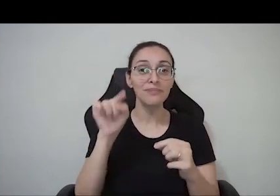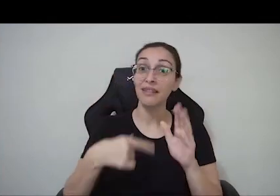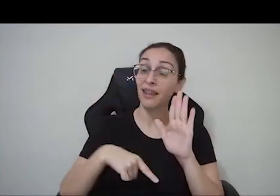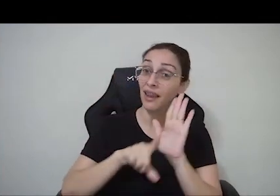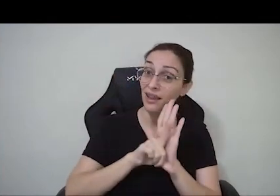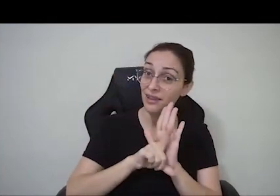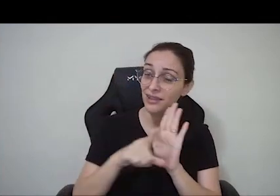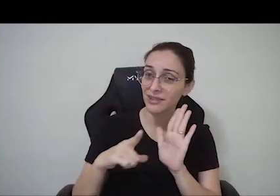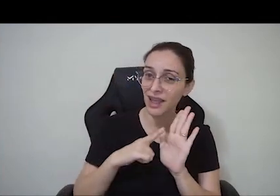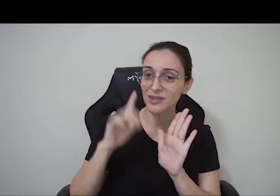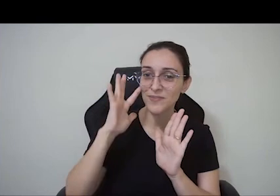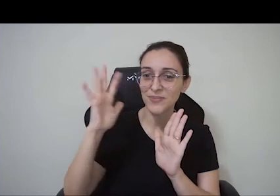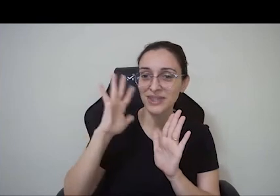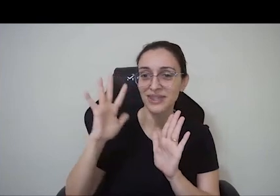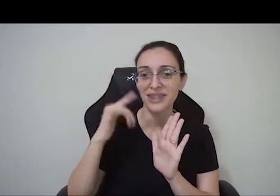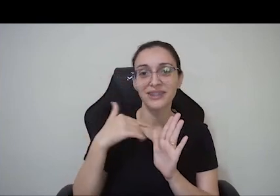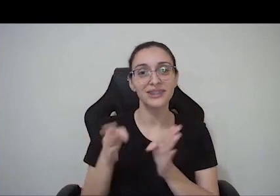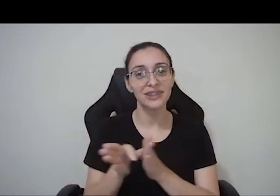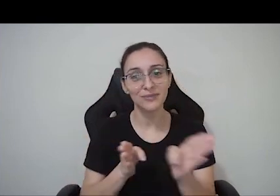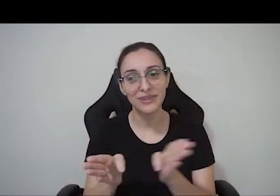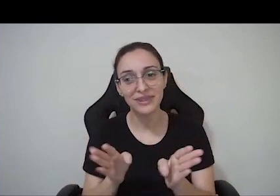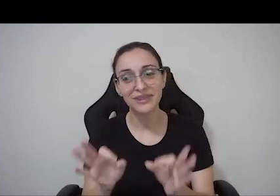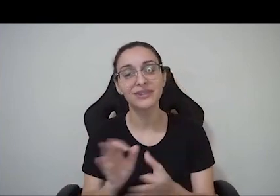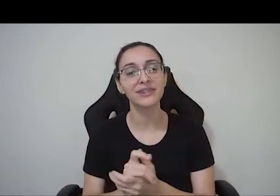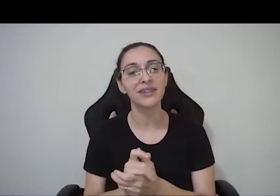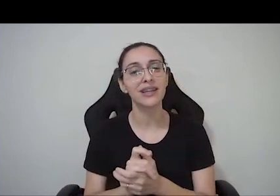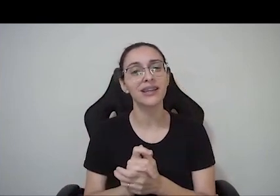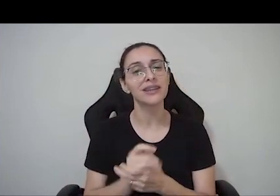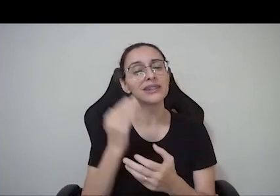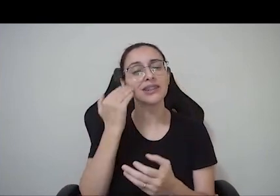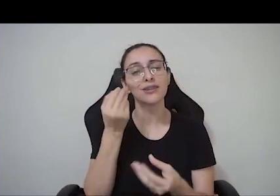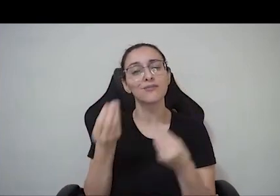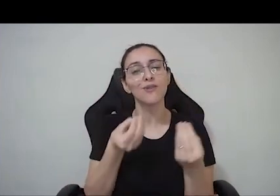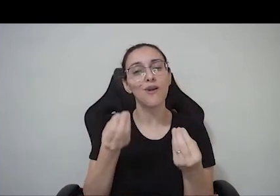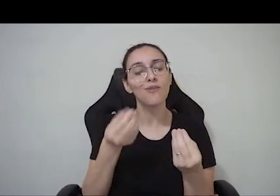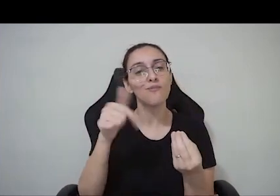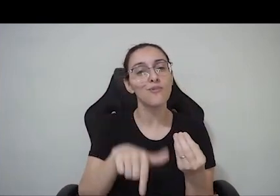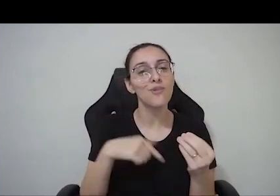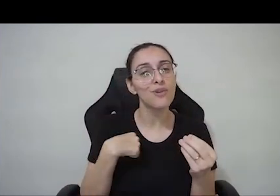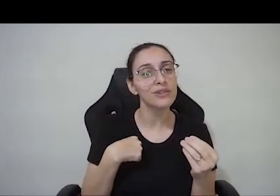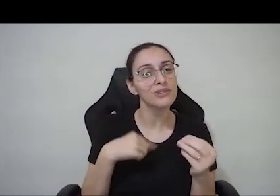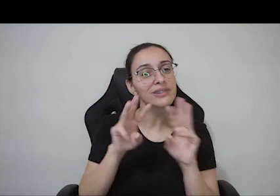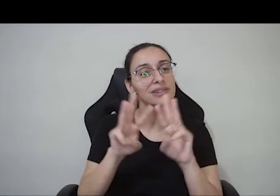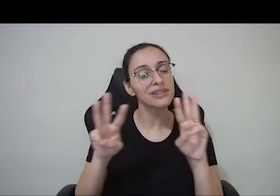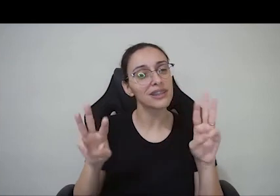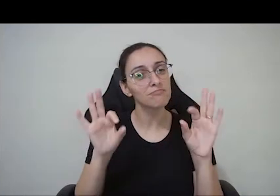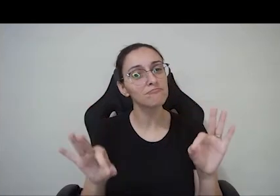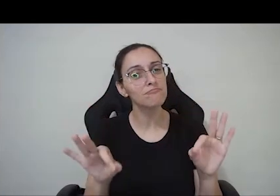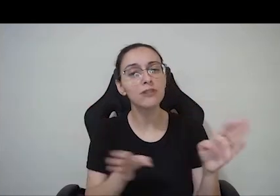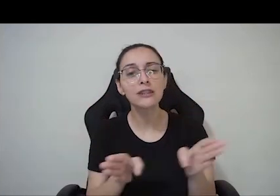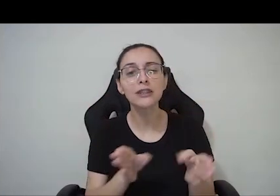lei, por que eu devo pensar em acessibilidade? Como saber se a minha aplicação ou se o meu site está